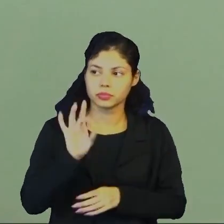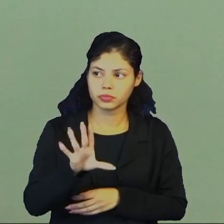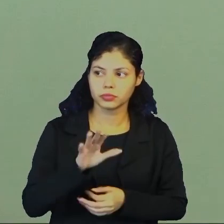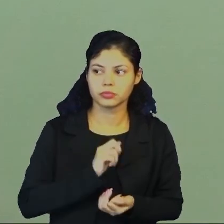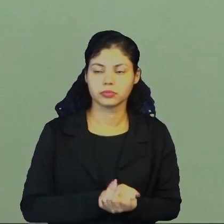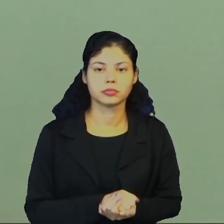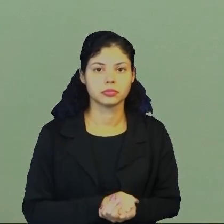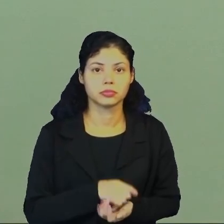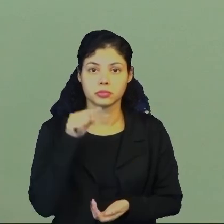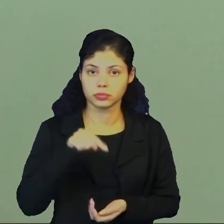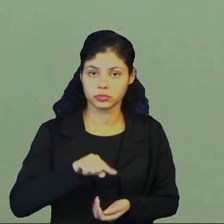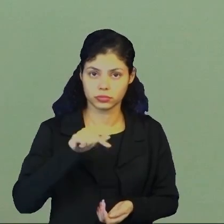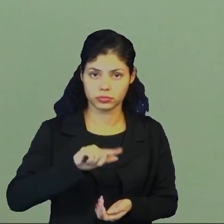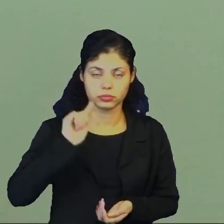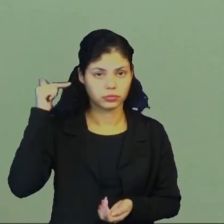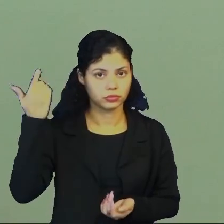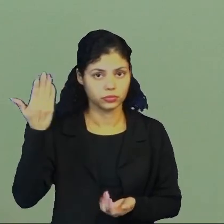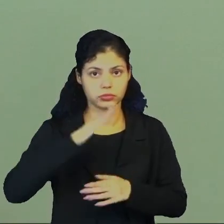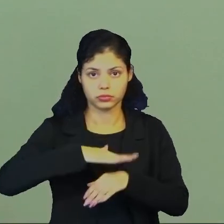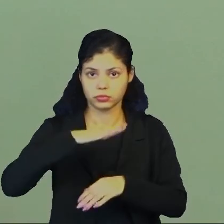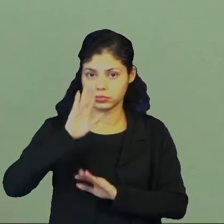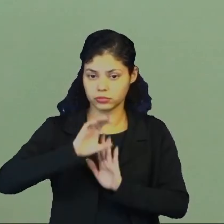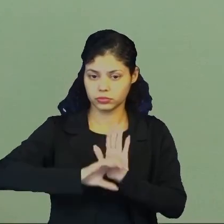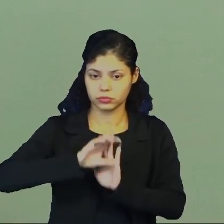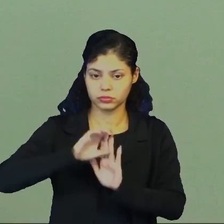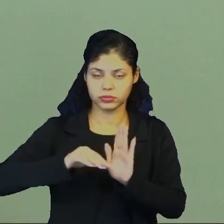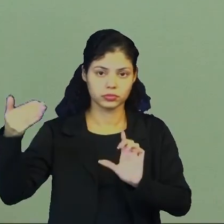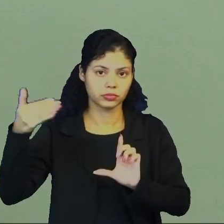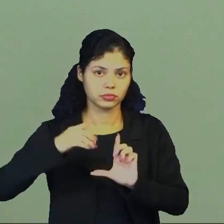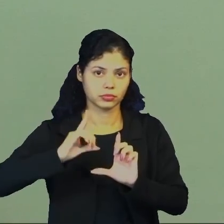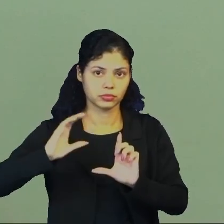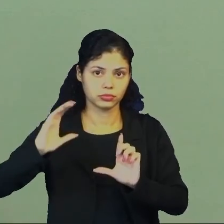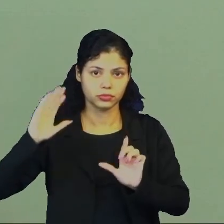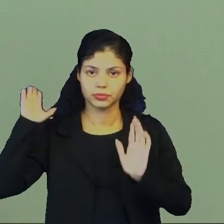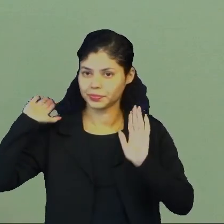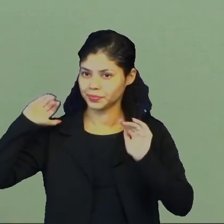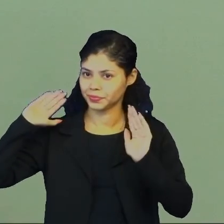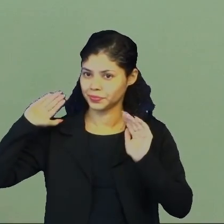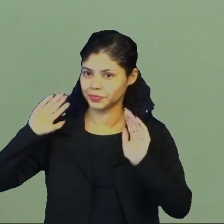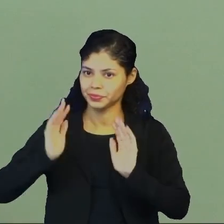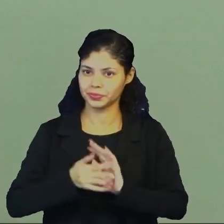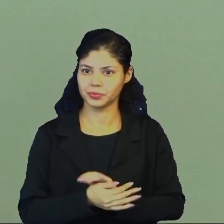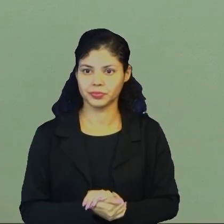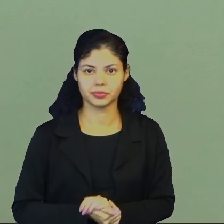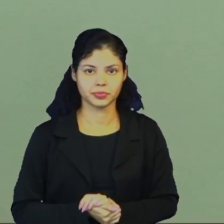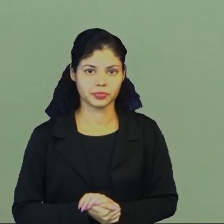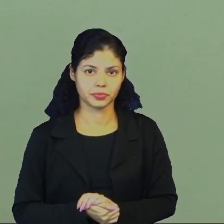hoje é só. Para ter acesso a esse e demais conteúdos, acesse a plataforma Eduque. Tchau, tchau.